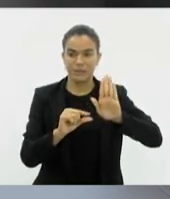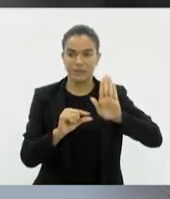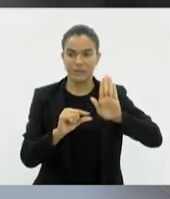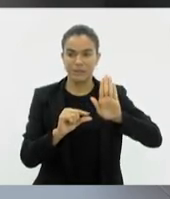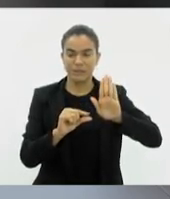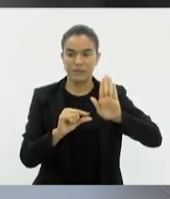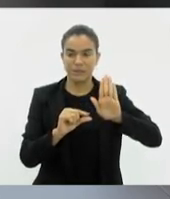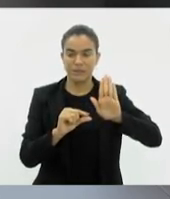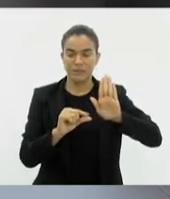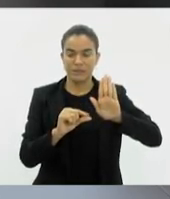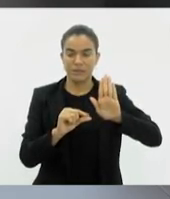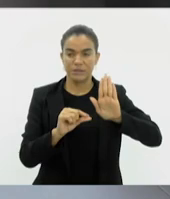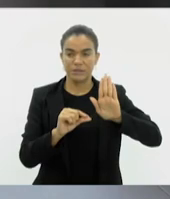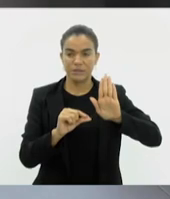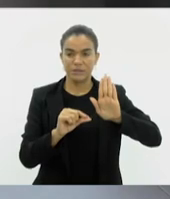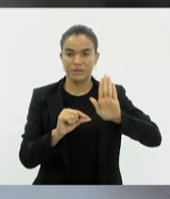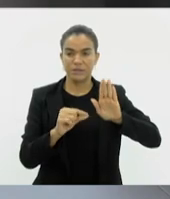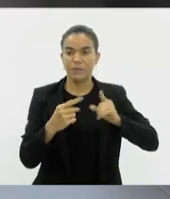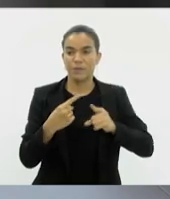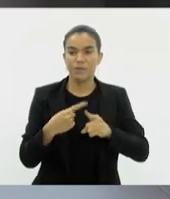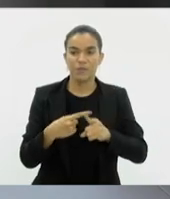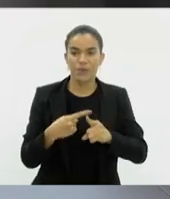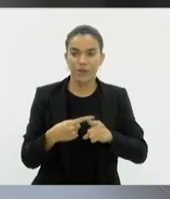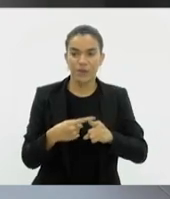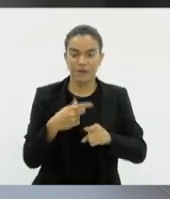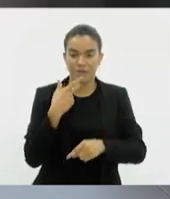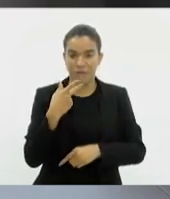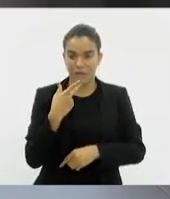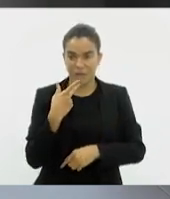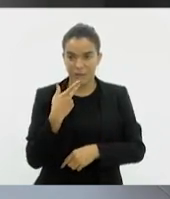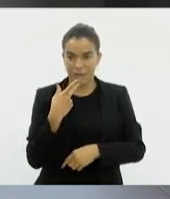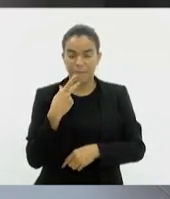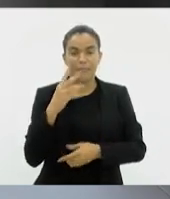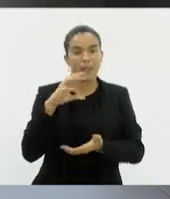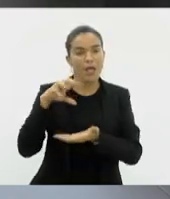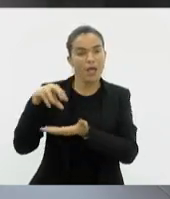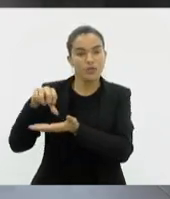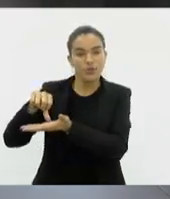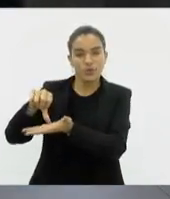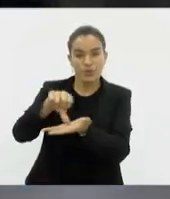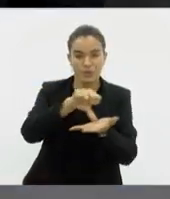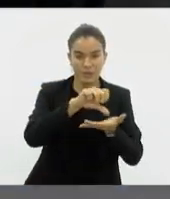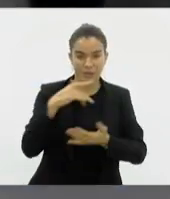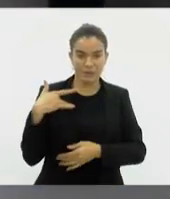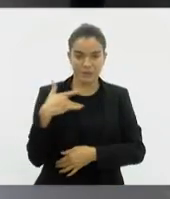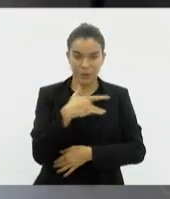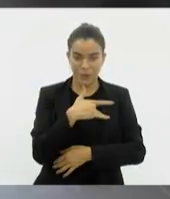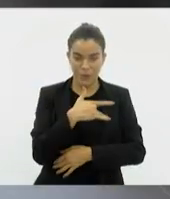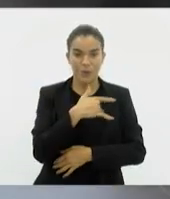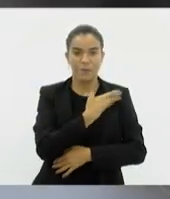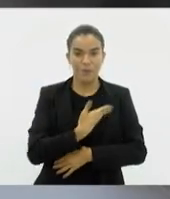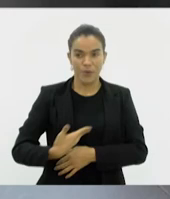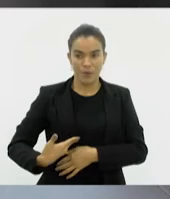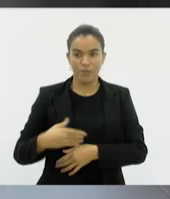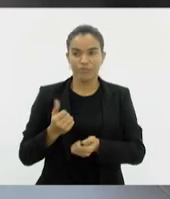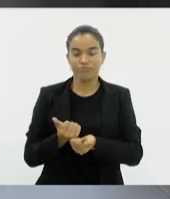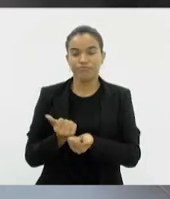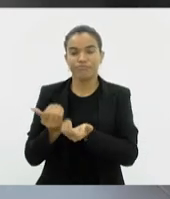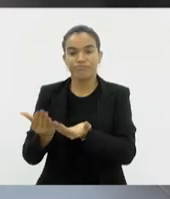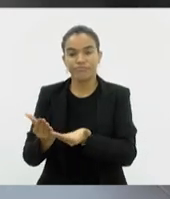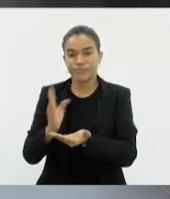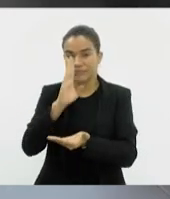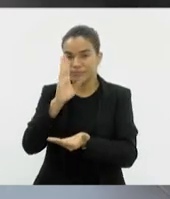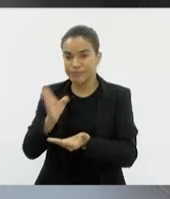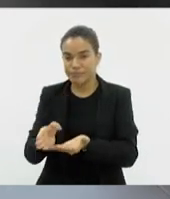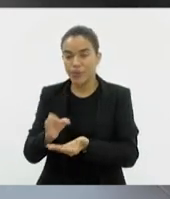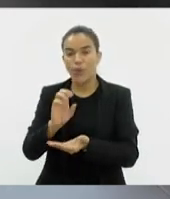Fred, porque fala o seguinte, né, as unidades de saúde pública do Estado do Rio de Janeiro disponibilizarão